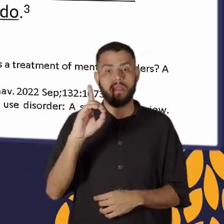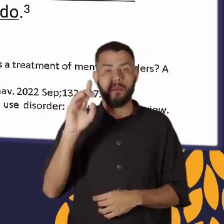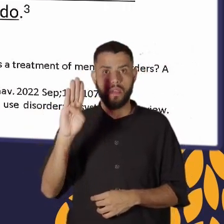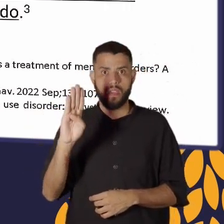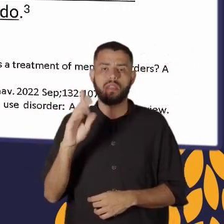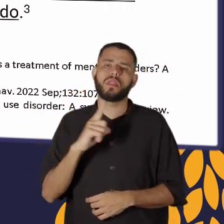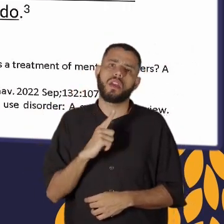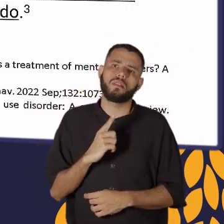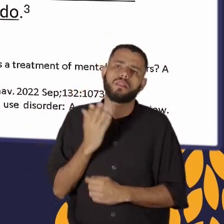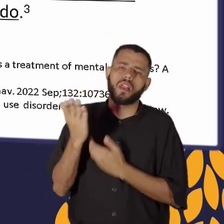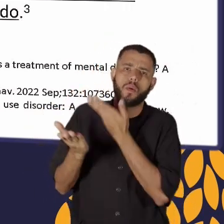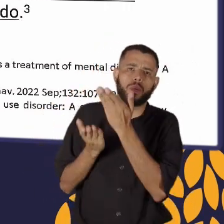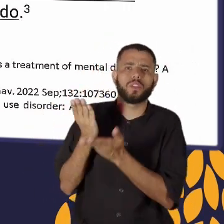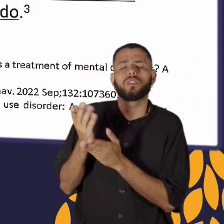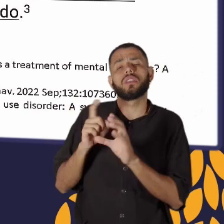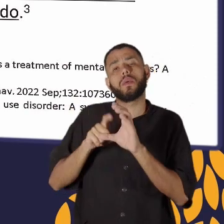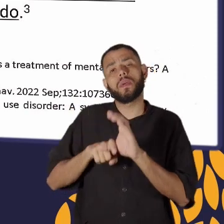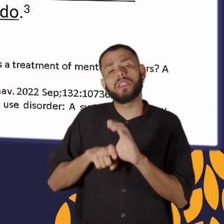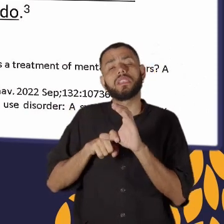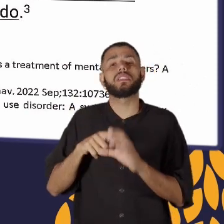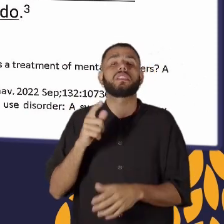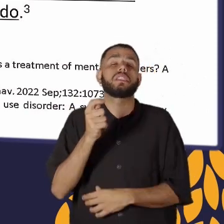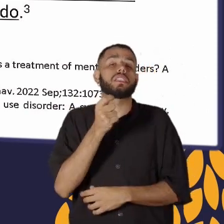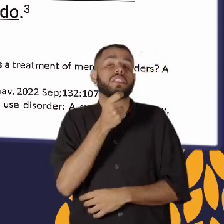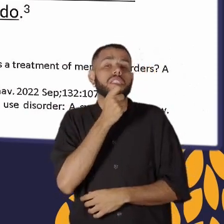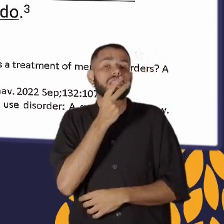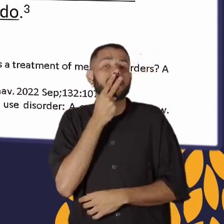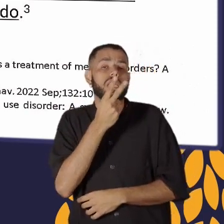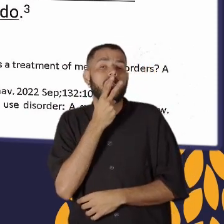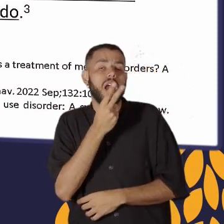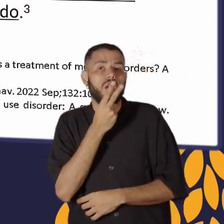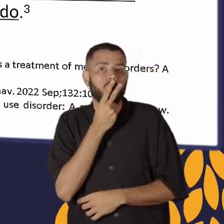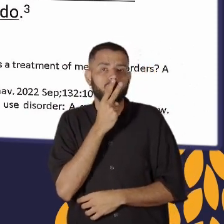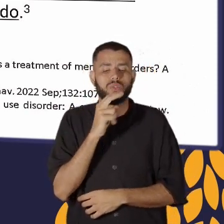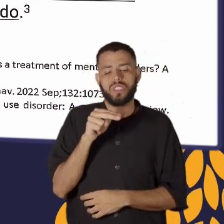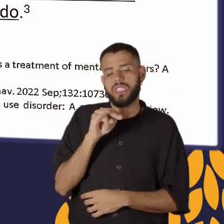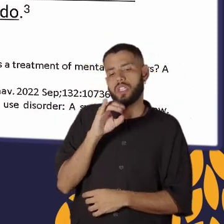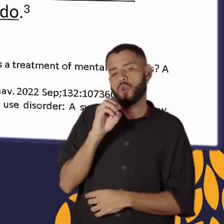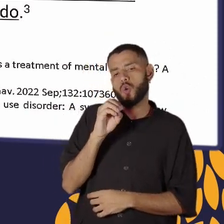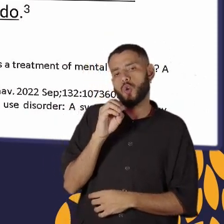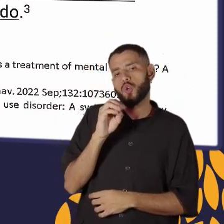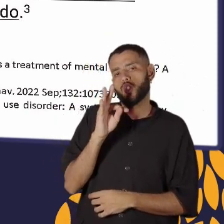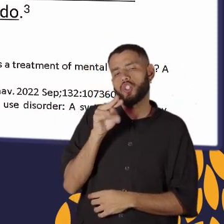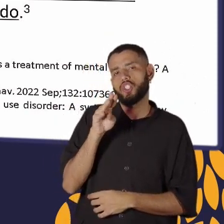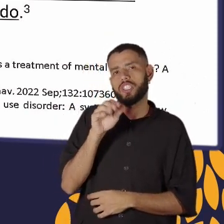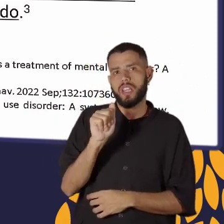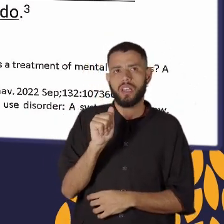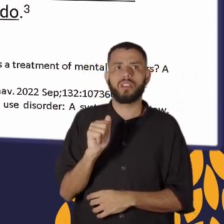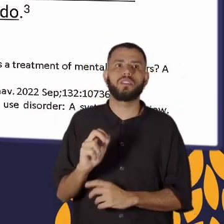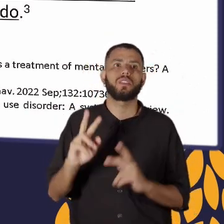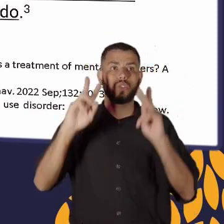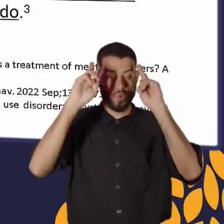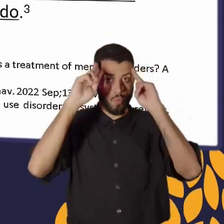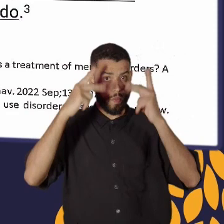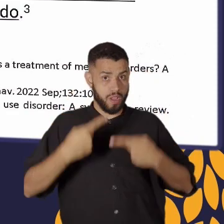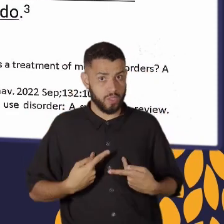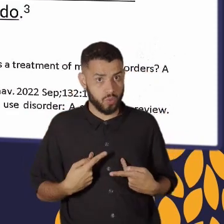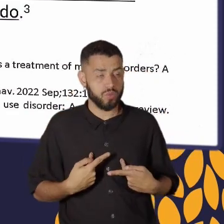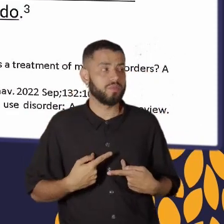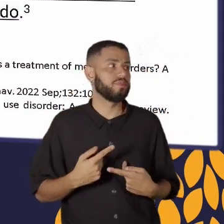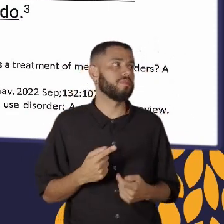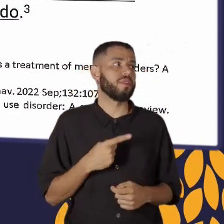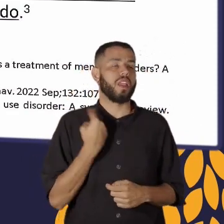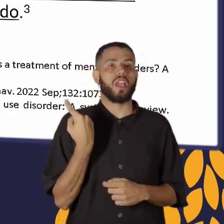com relação à dependência de nicotina, cigarro, cannabis e opioides em humanos. E a gente conduziu uma